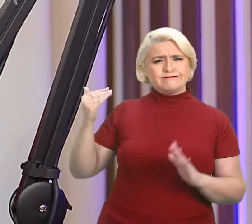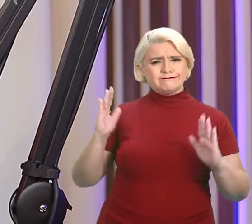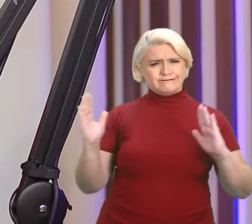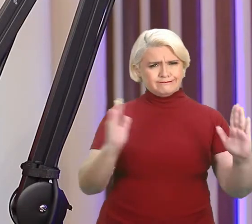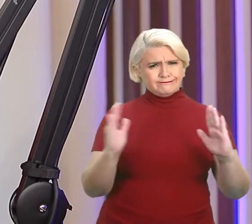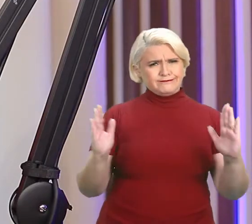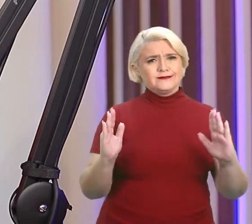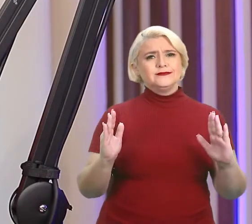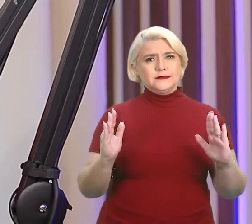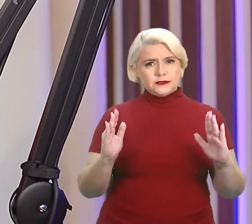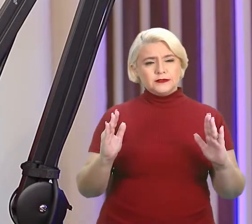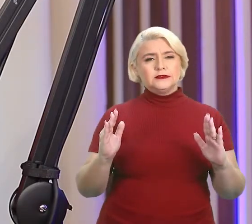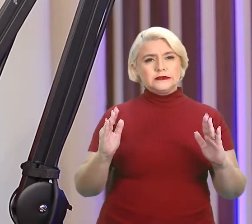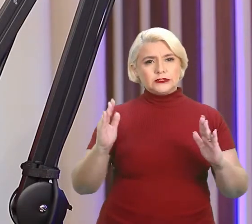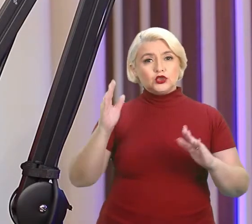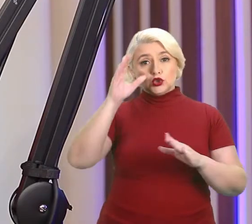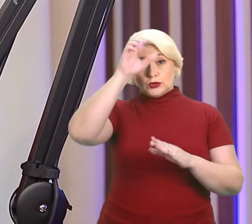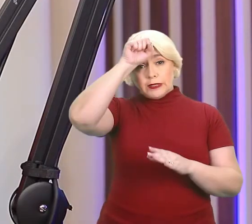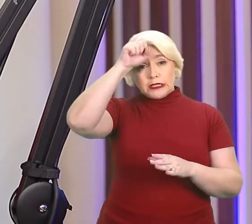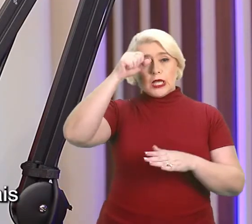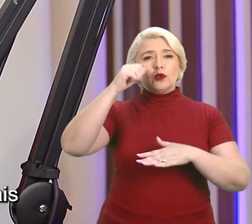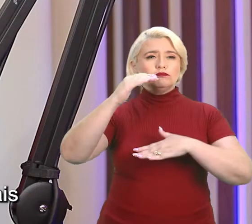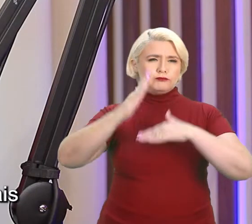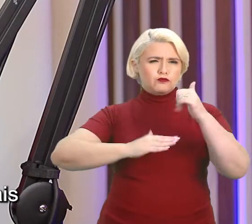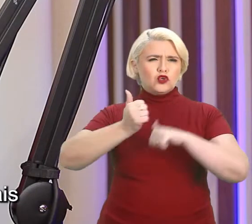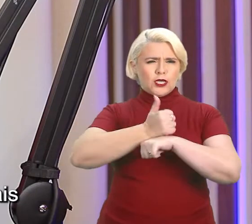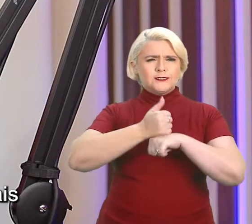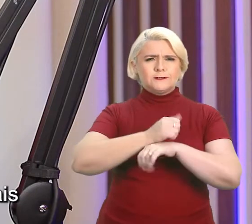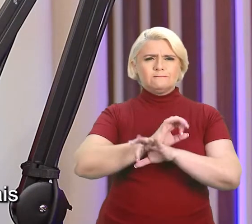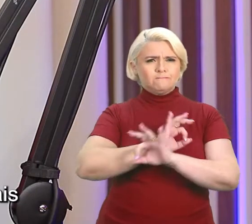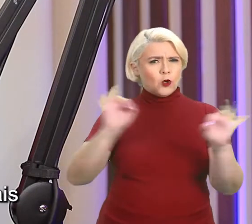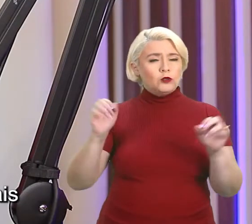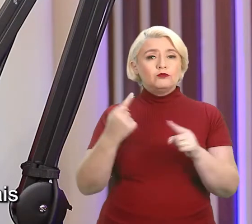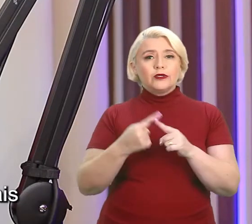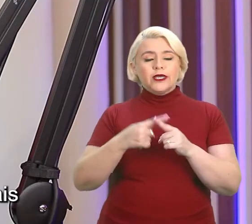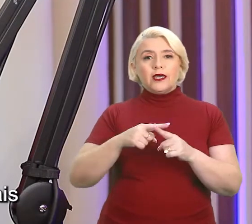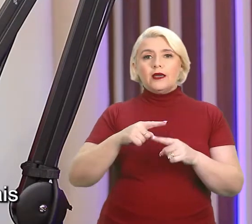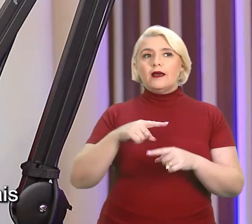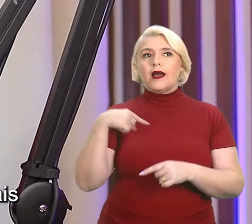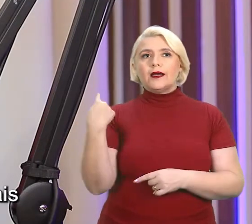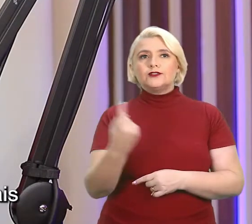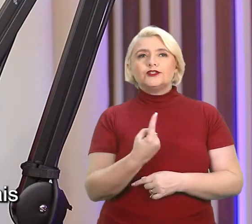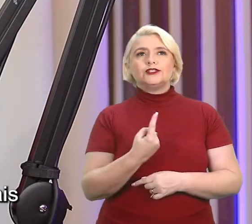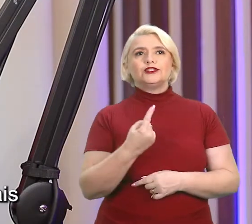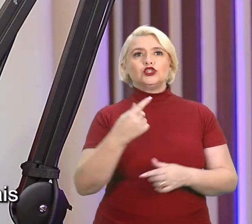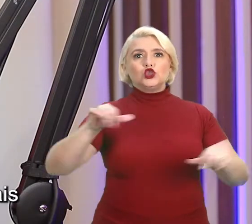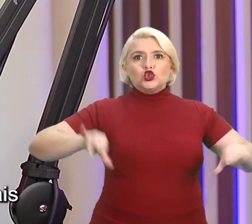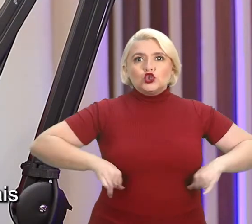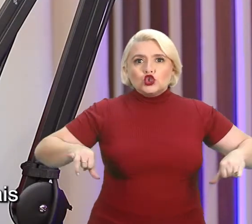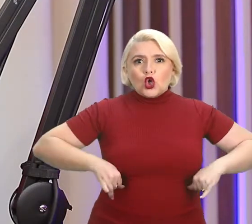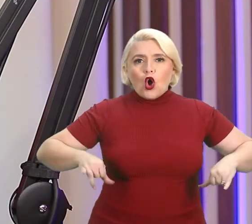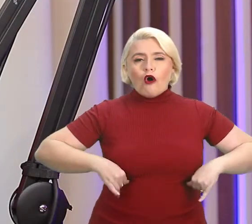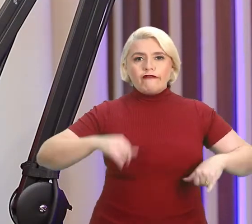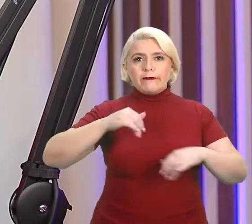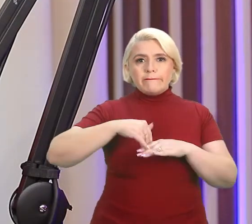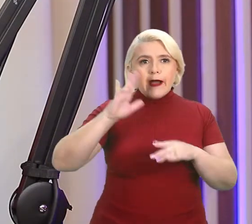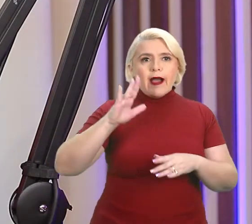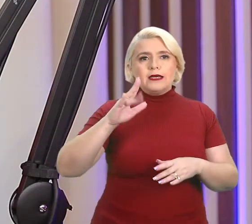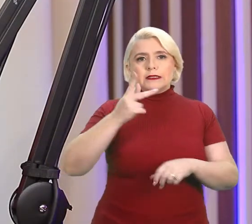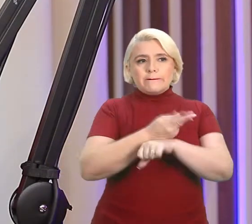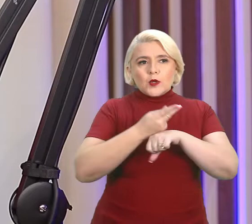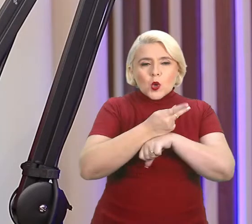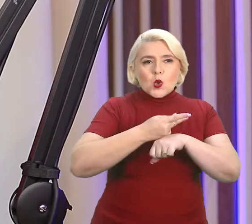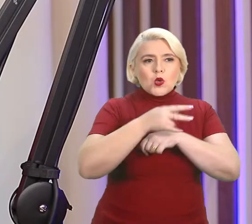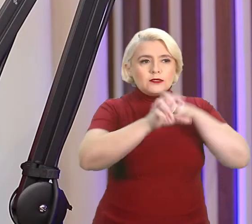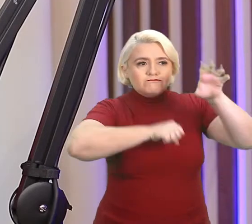etapa, eles são muito bons profissionais. Né? Porque parece que quando a gente sofre um pouquinho mais, a gente